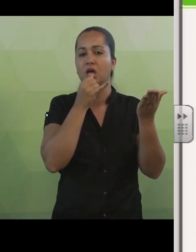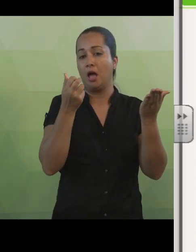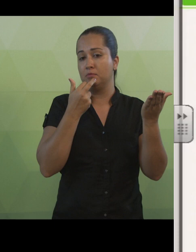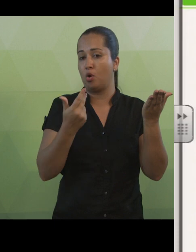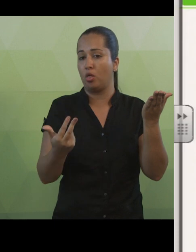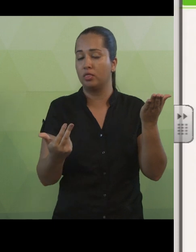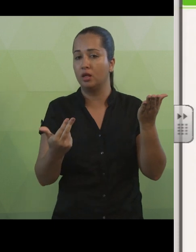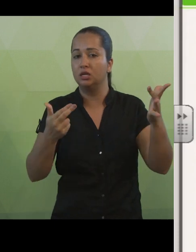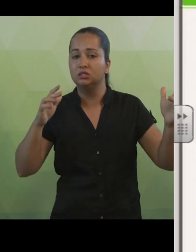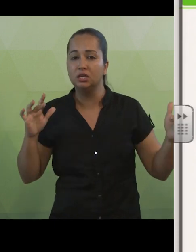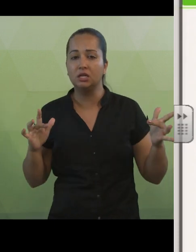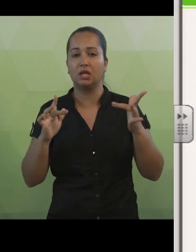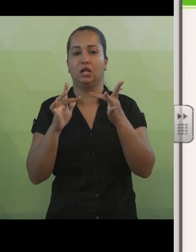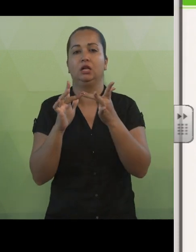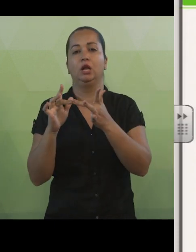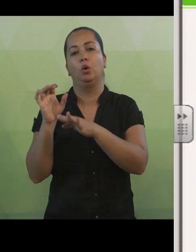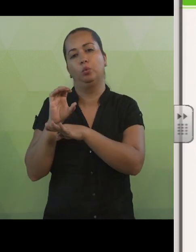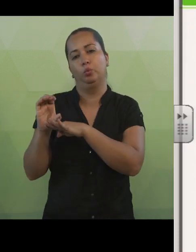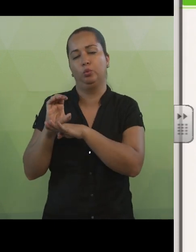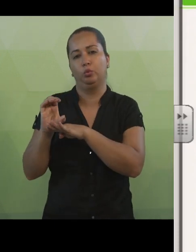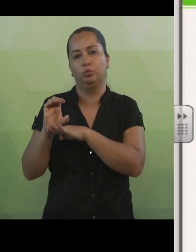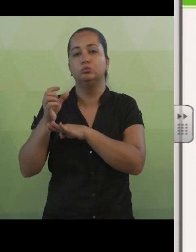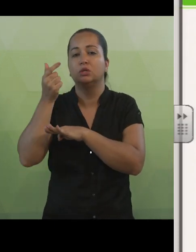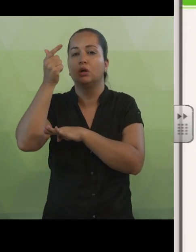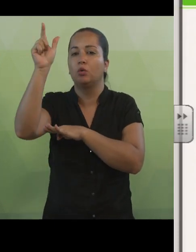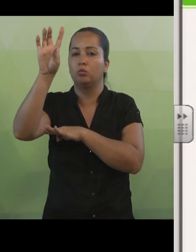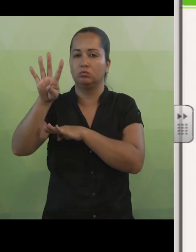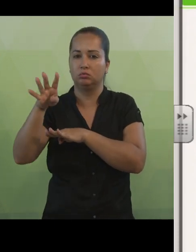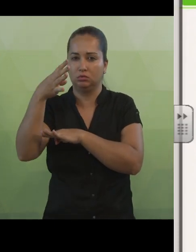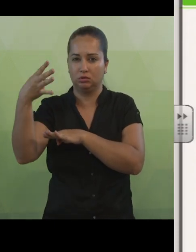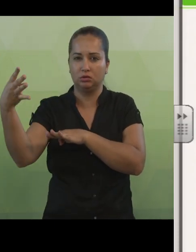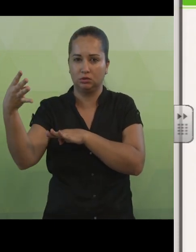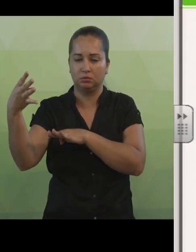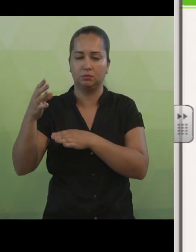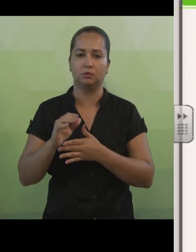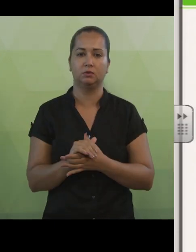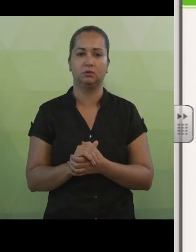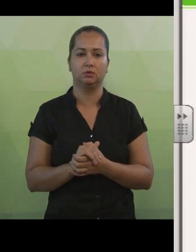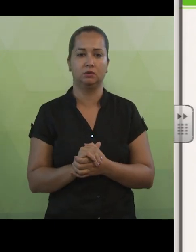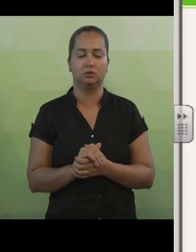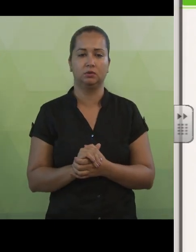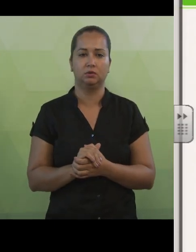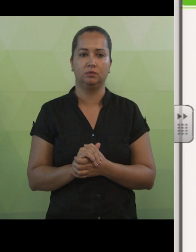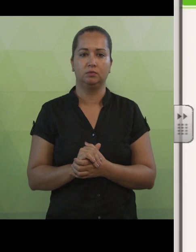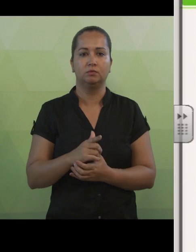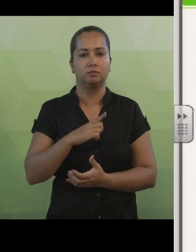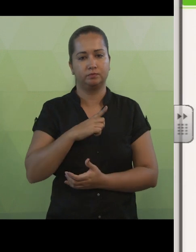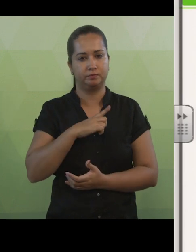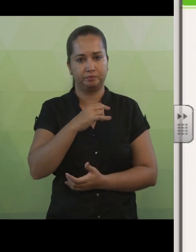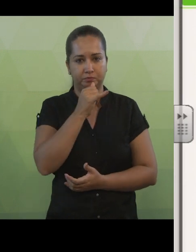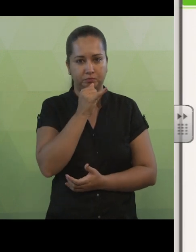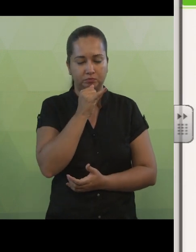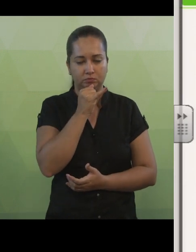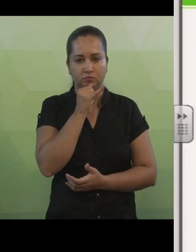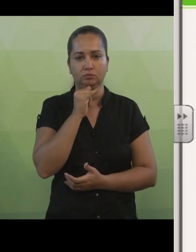curso, que é uma outra tabela, ok? Aí você tem lá, por exemplo, o curso.